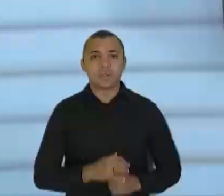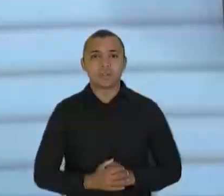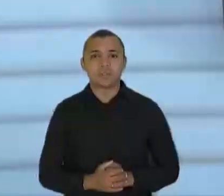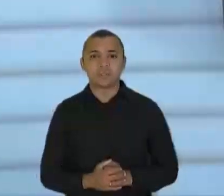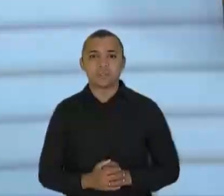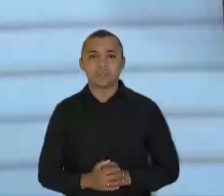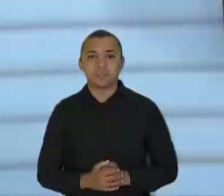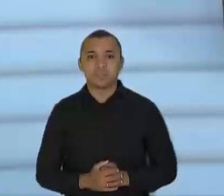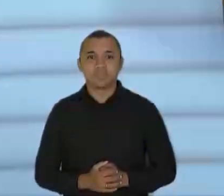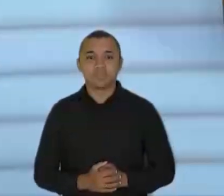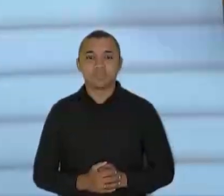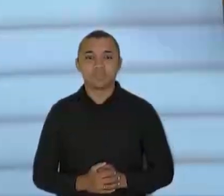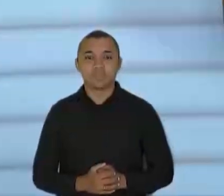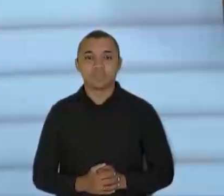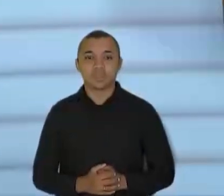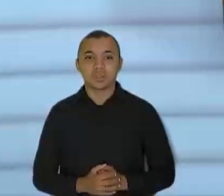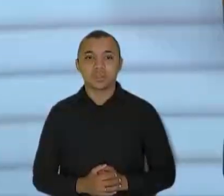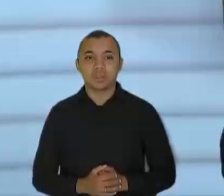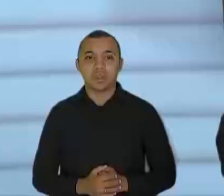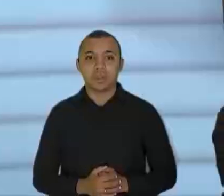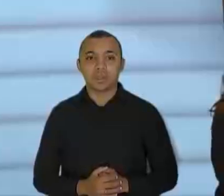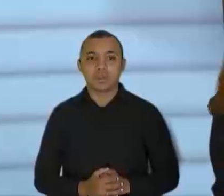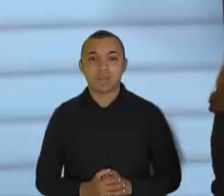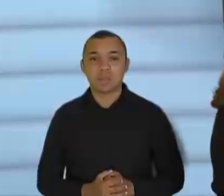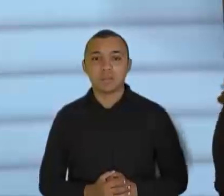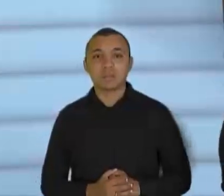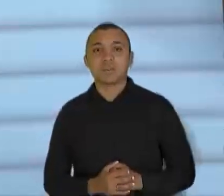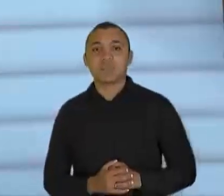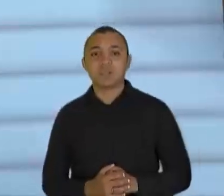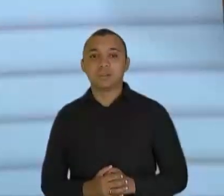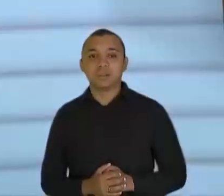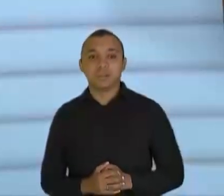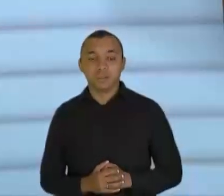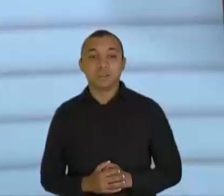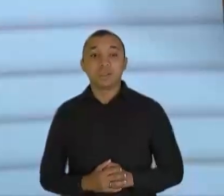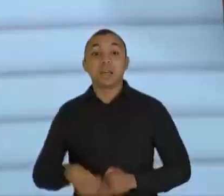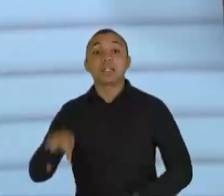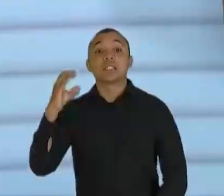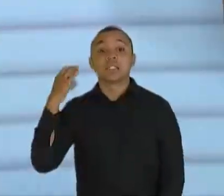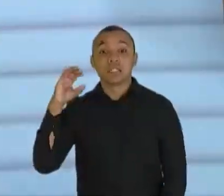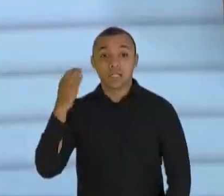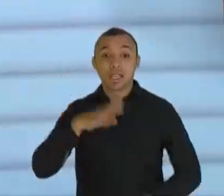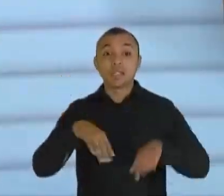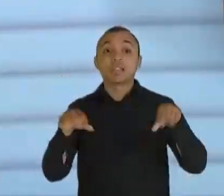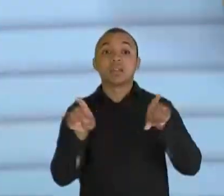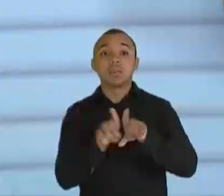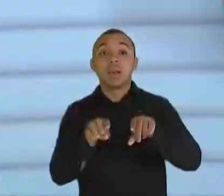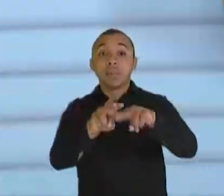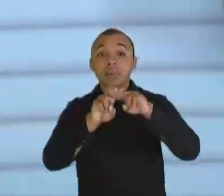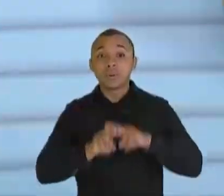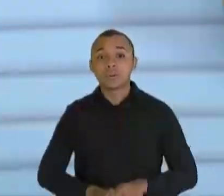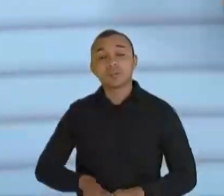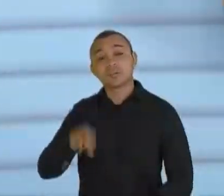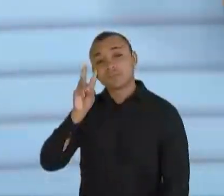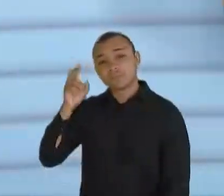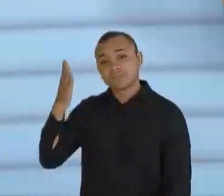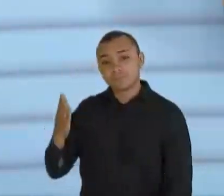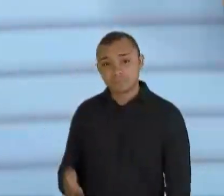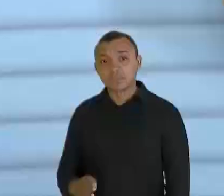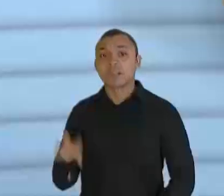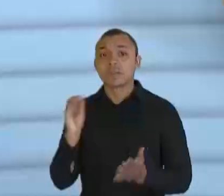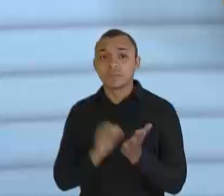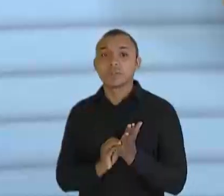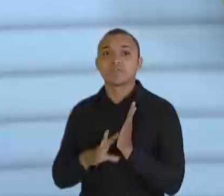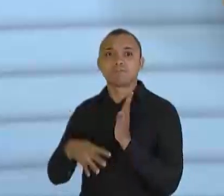e descabidas que eram distribuídos dentro dos vagões de metrô parisiense. Esse é um fenômeno que nós temos que enfrentar,